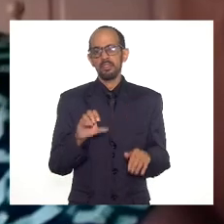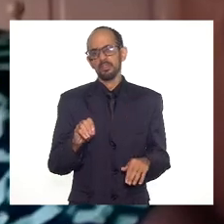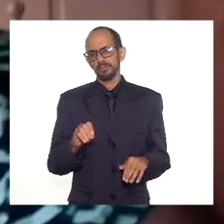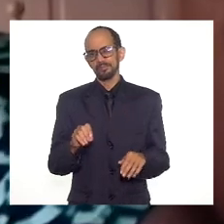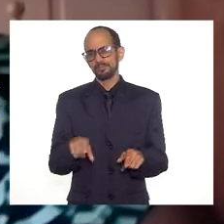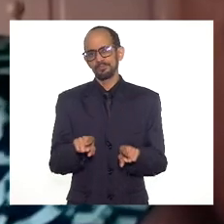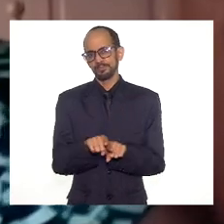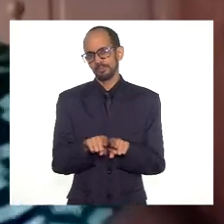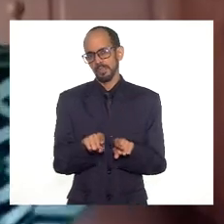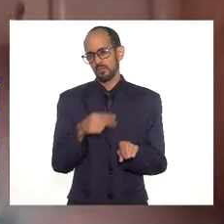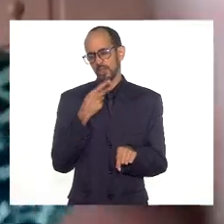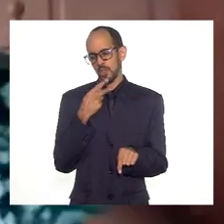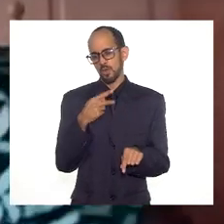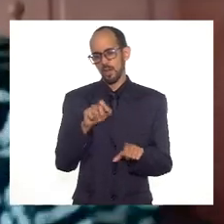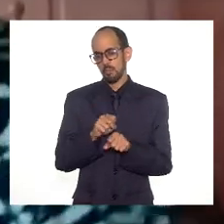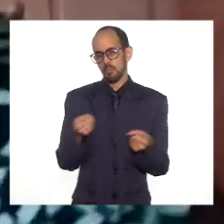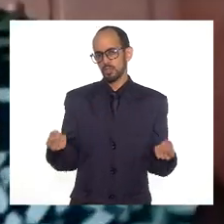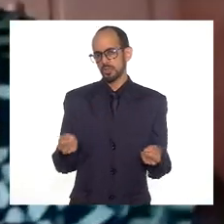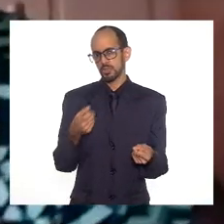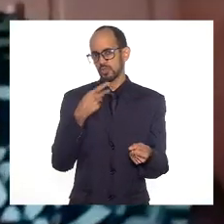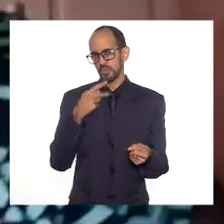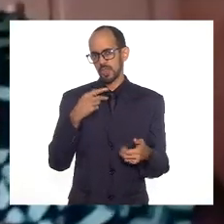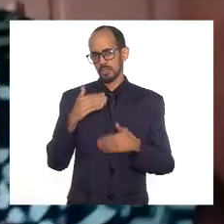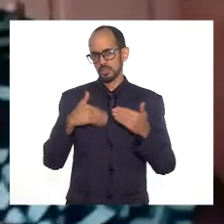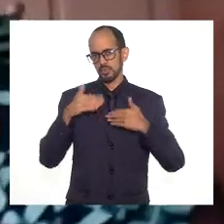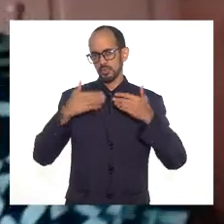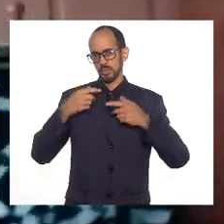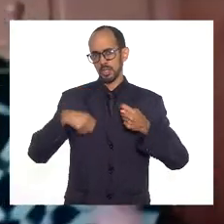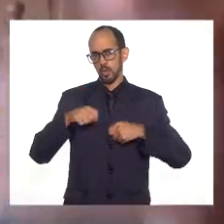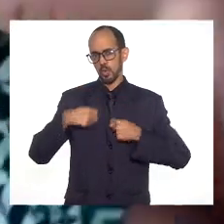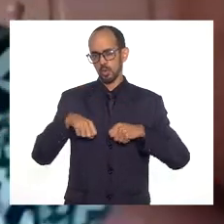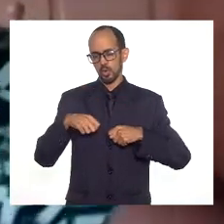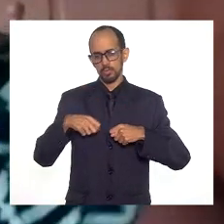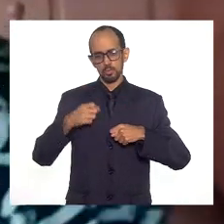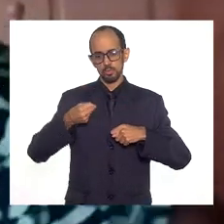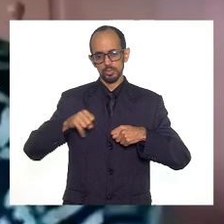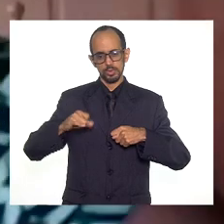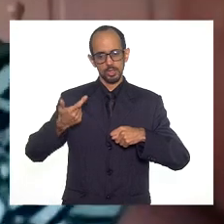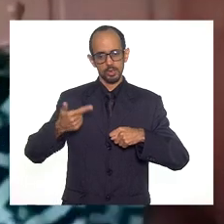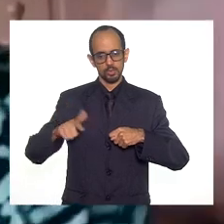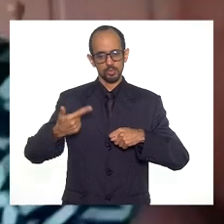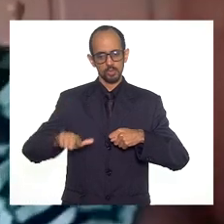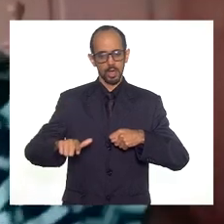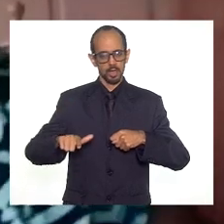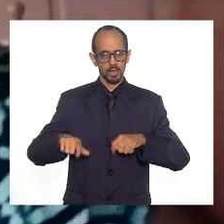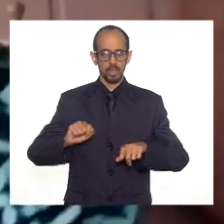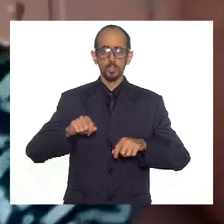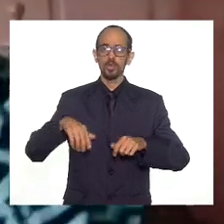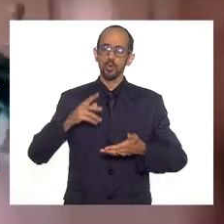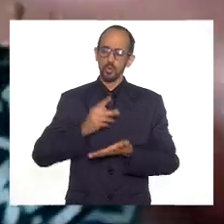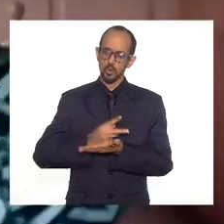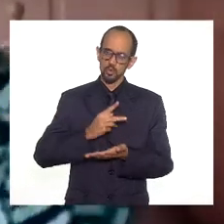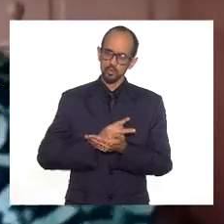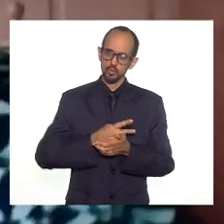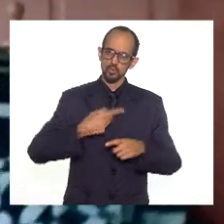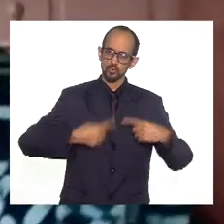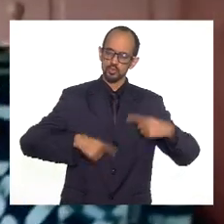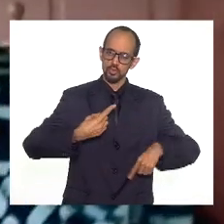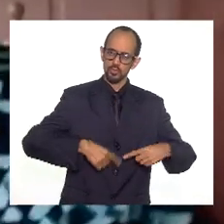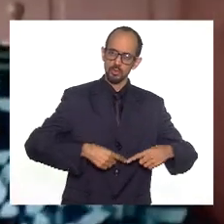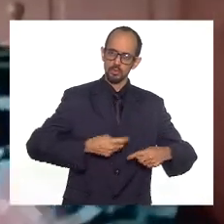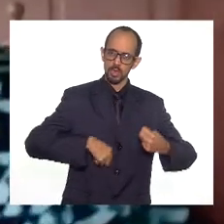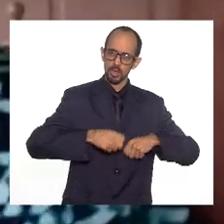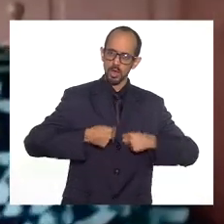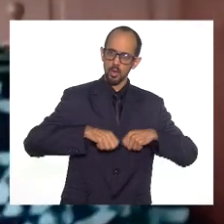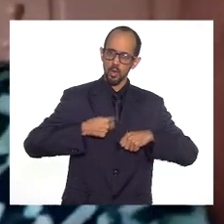é impossível que a gente fale de desenvolvimento econômico, continue ainda fazendo um discurso de desenvolvimento